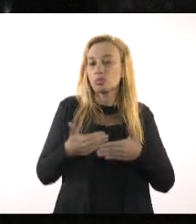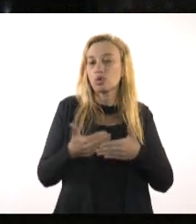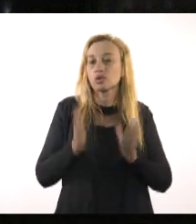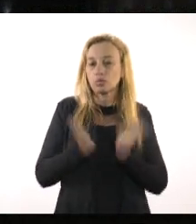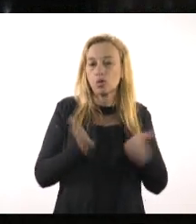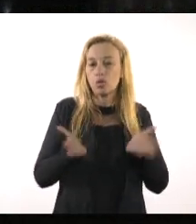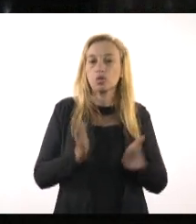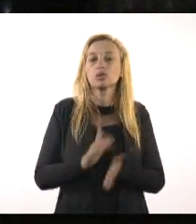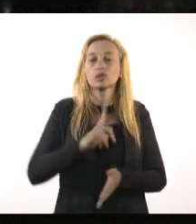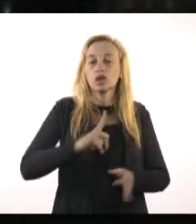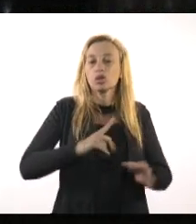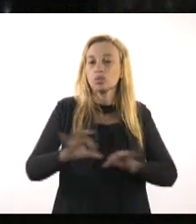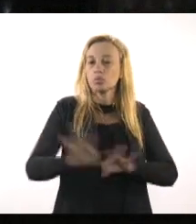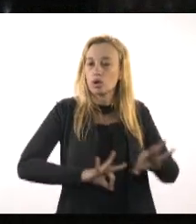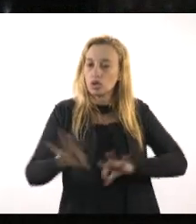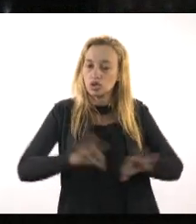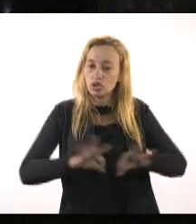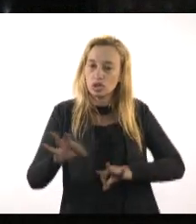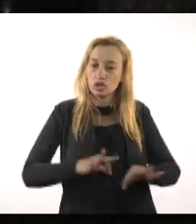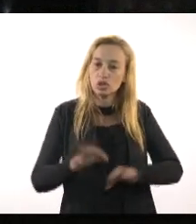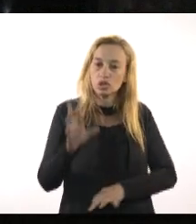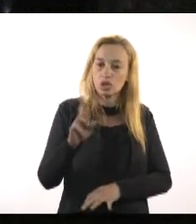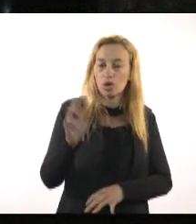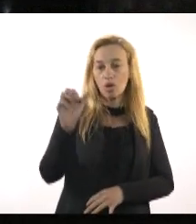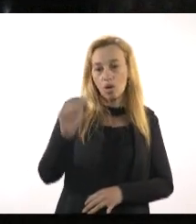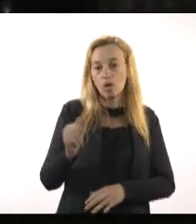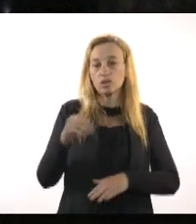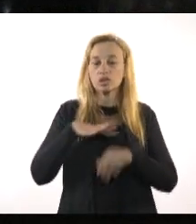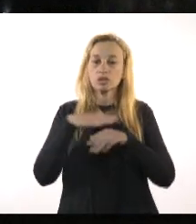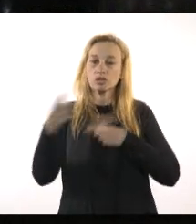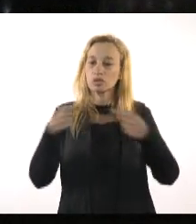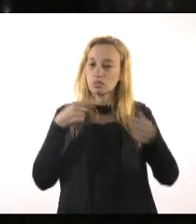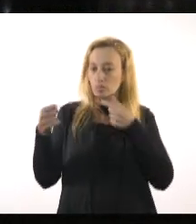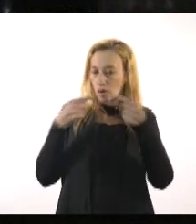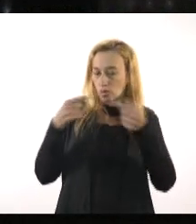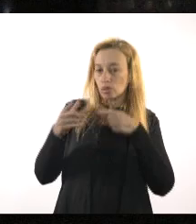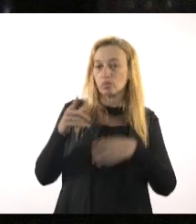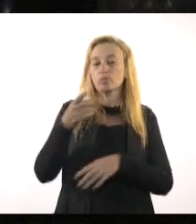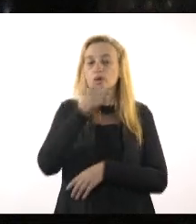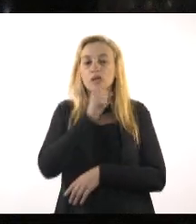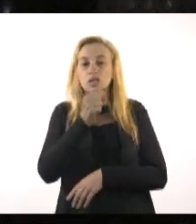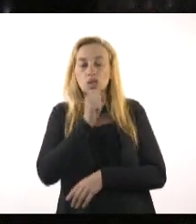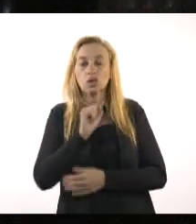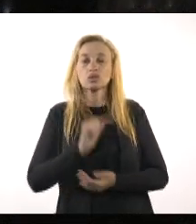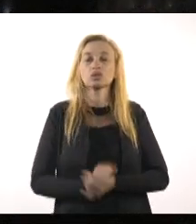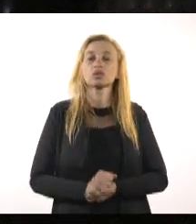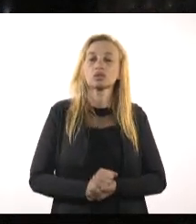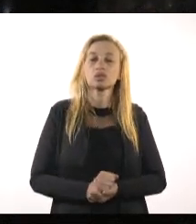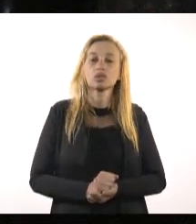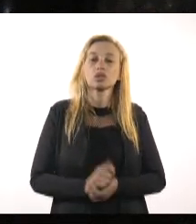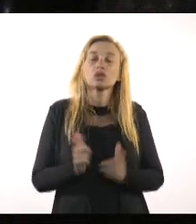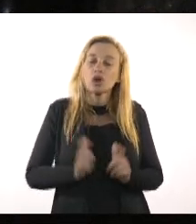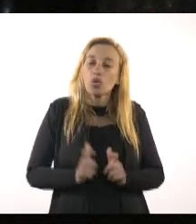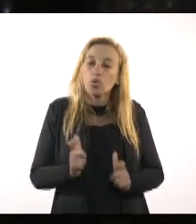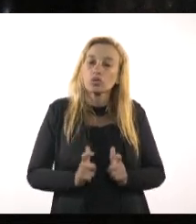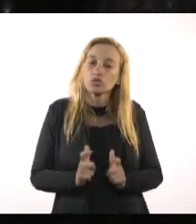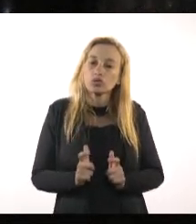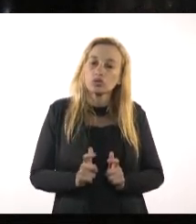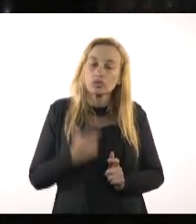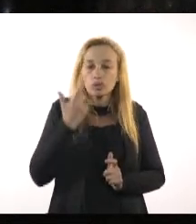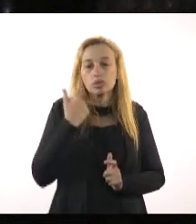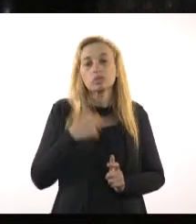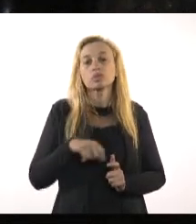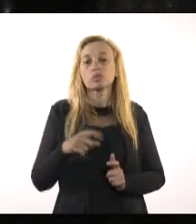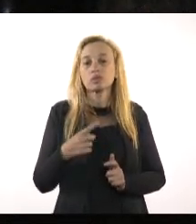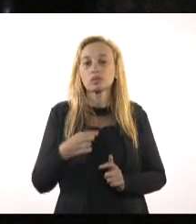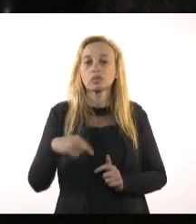eu tenho um projeto de roda de conversa com os idosos, né? Com os idosos, onde a gente leva